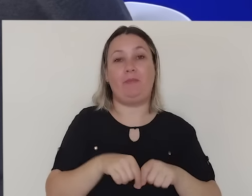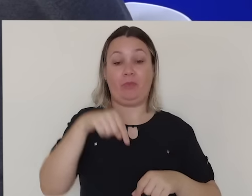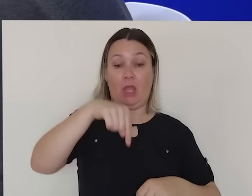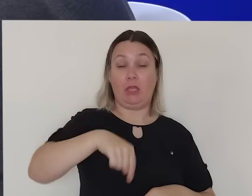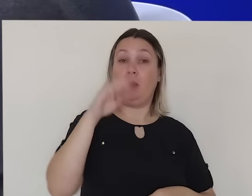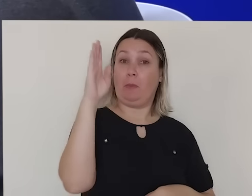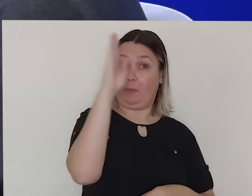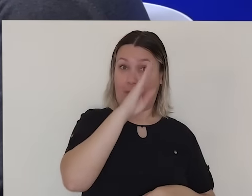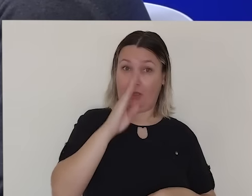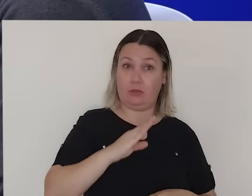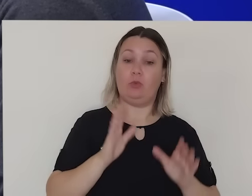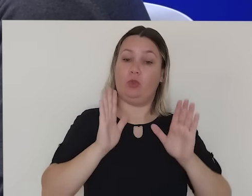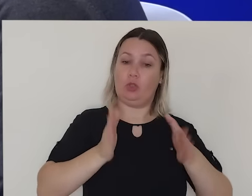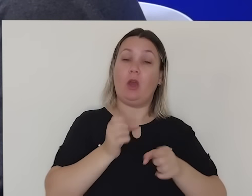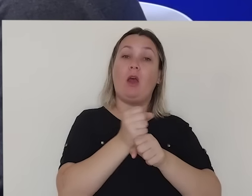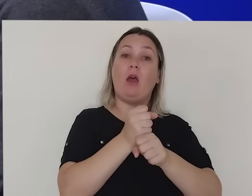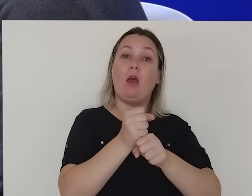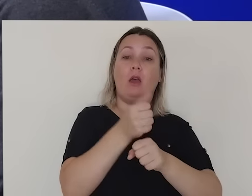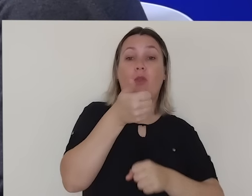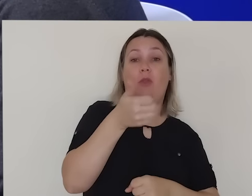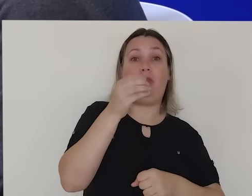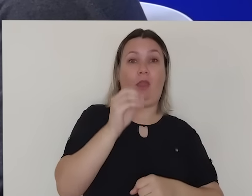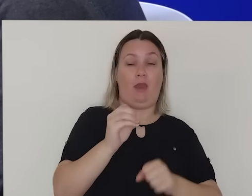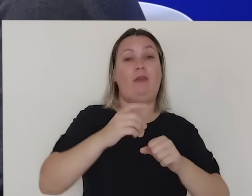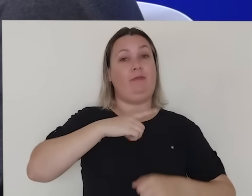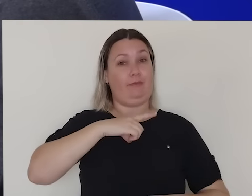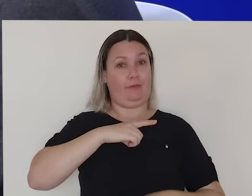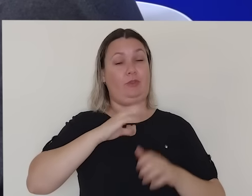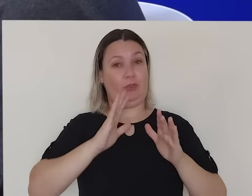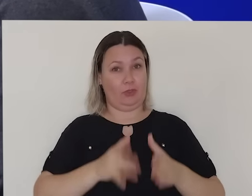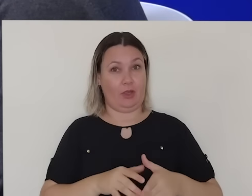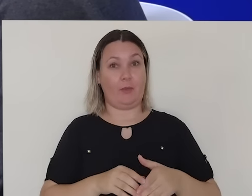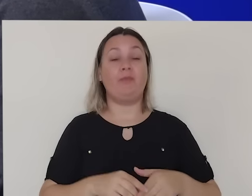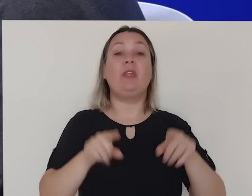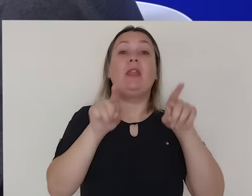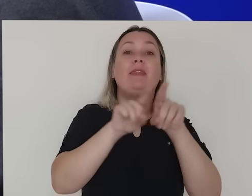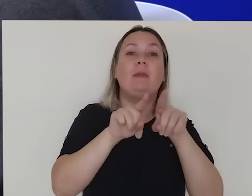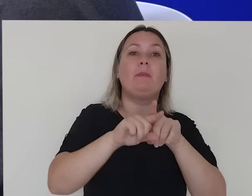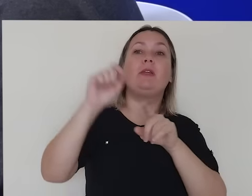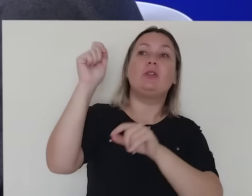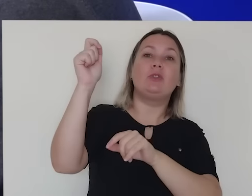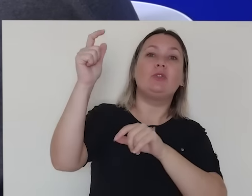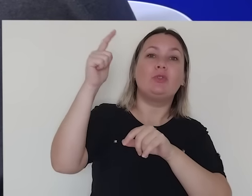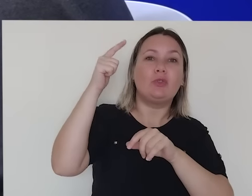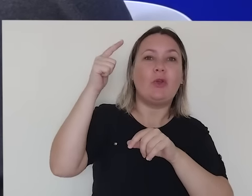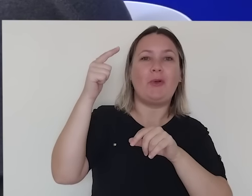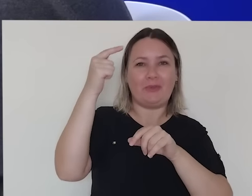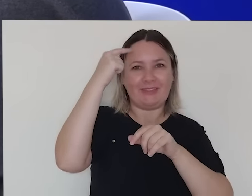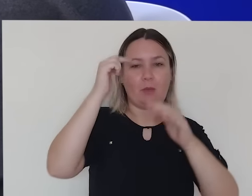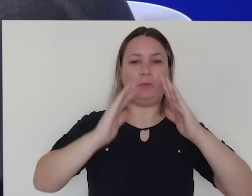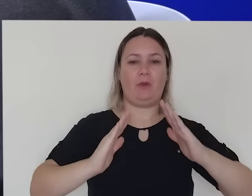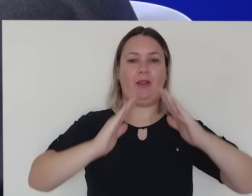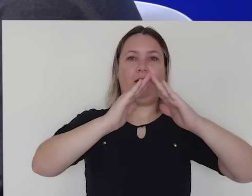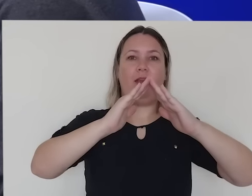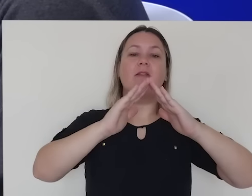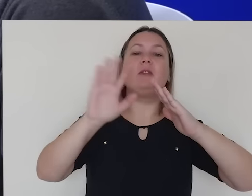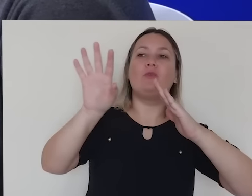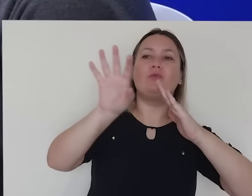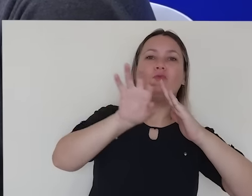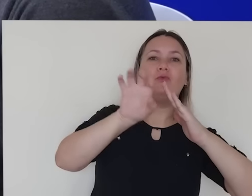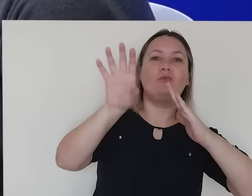10 anos é uma história muito legal porque fabrica painéis Solares fabrica eh armazenamento de energia para painéis